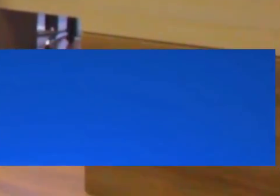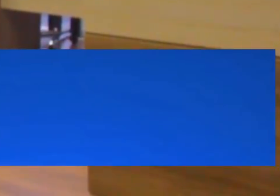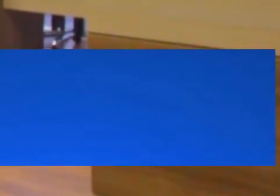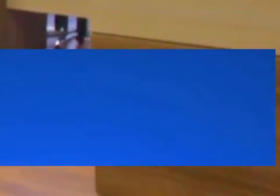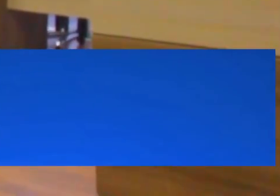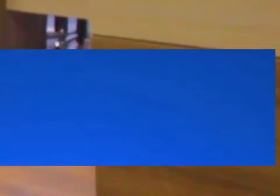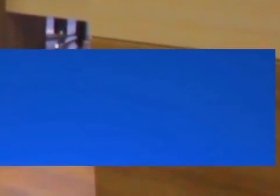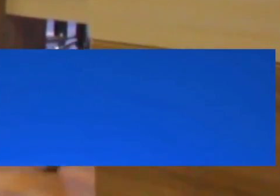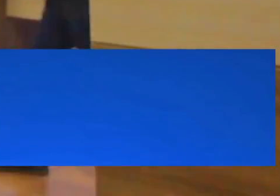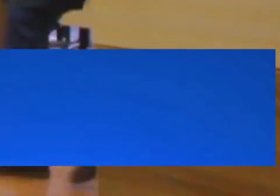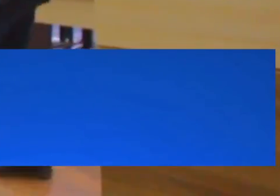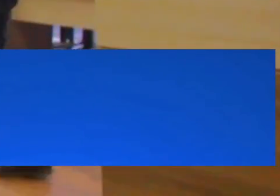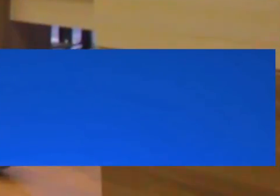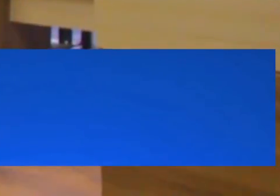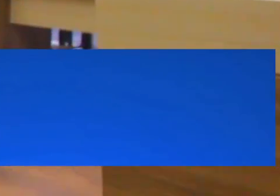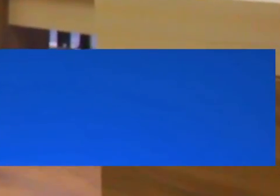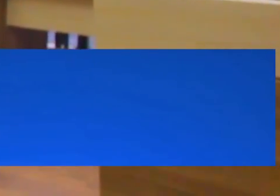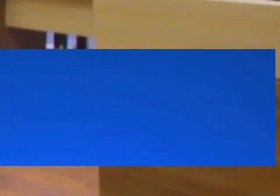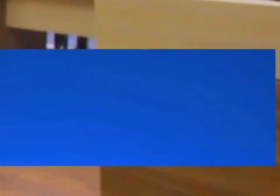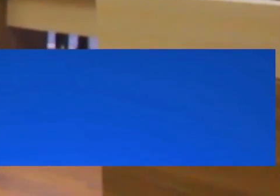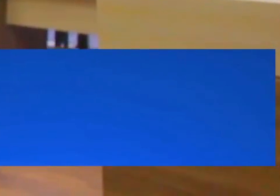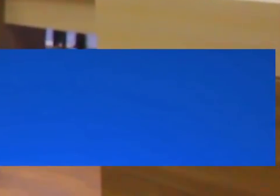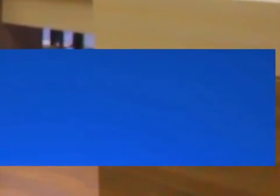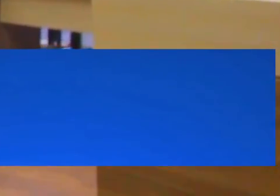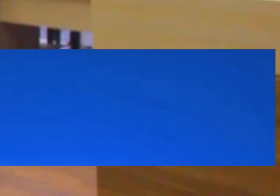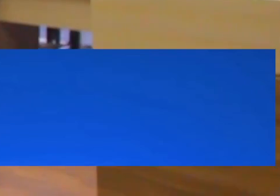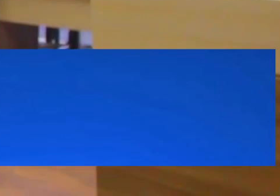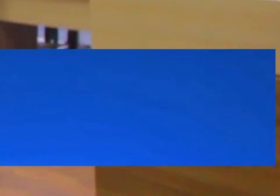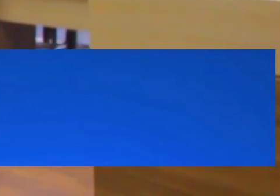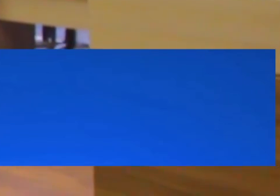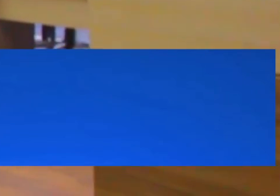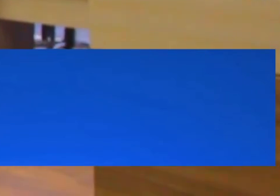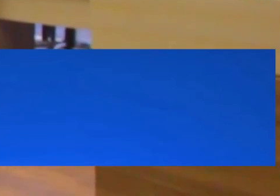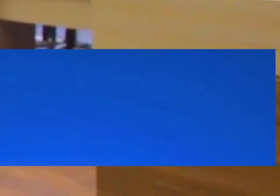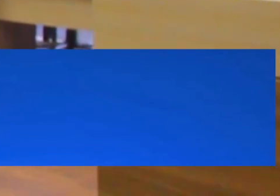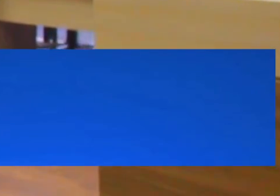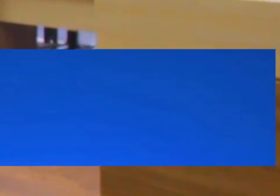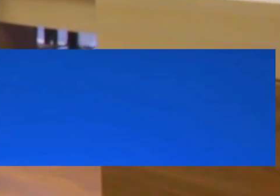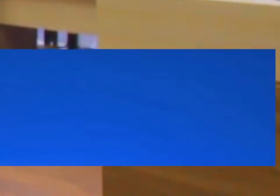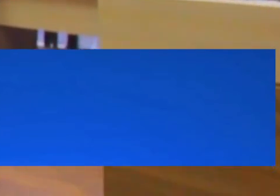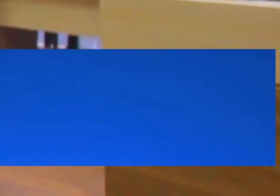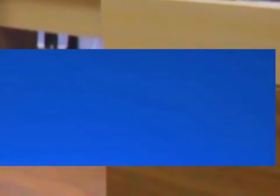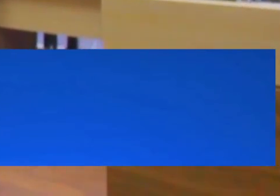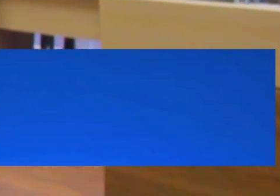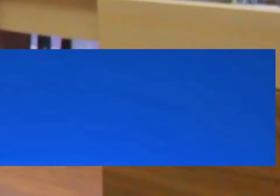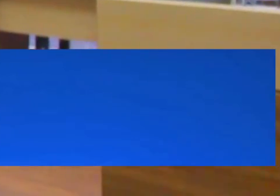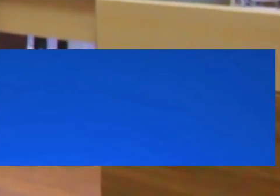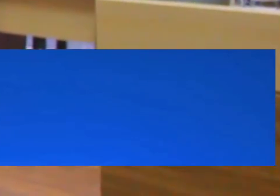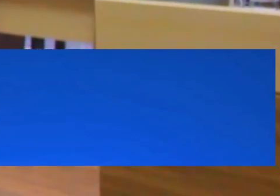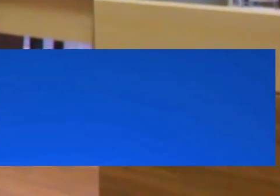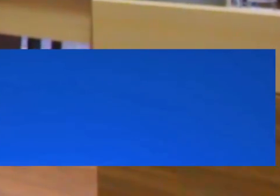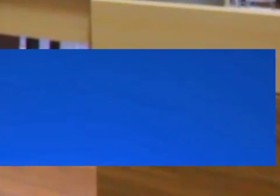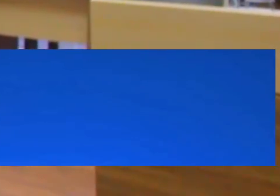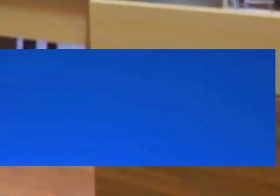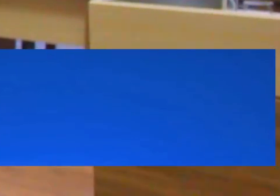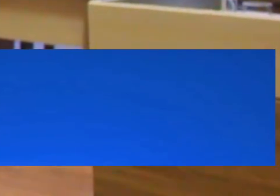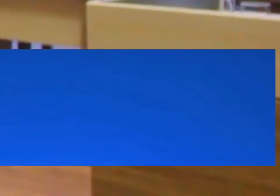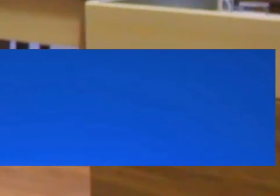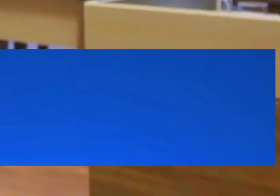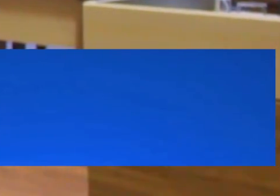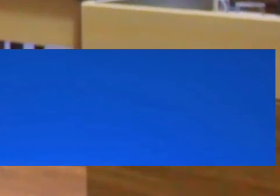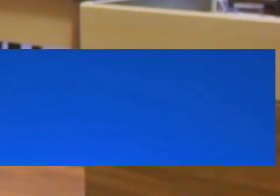só entrar no canal do YouTube através deste endereço e também pelo Instagram. Você pode participar